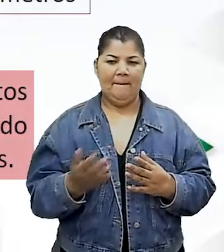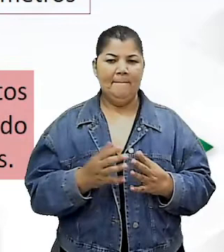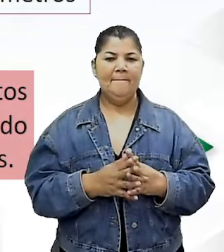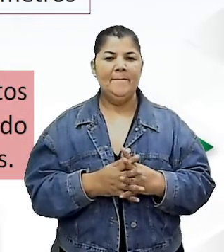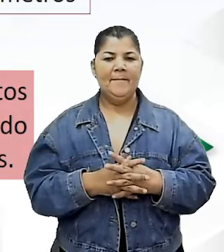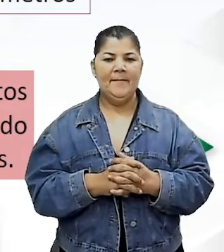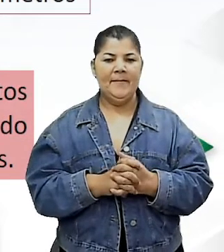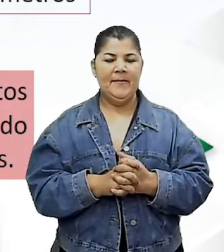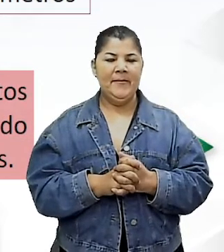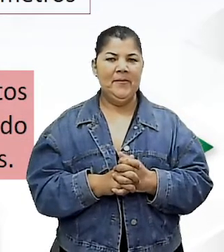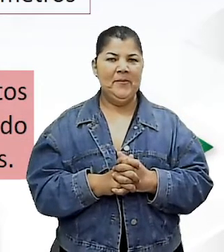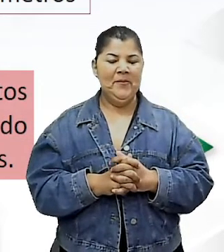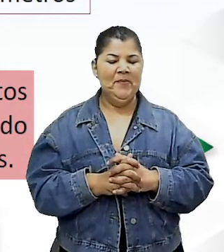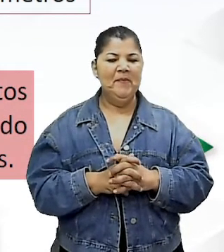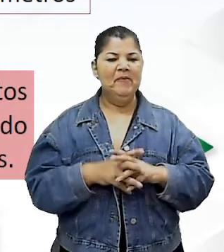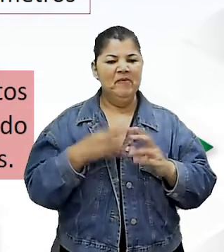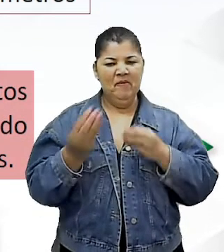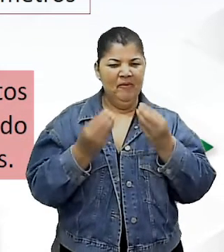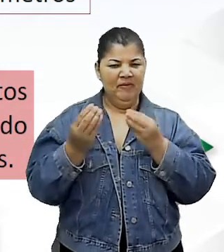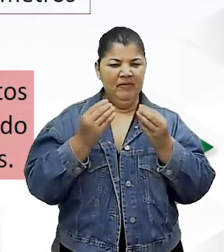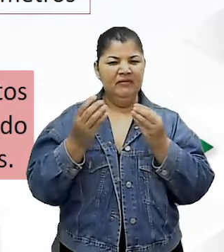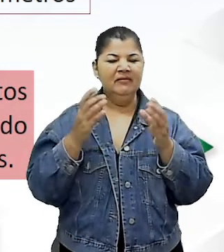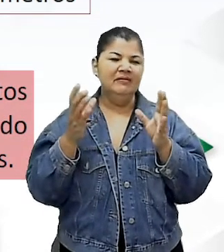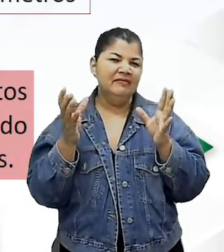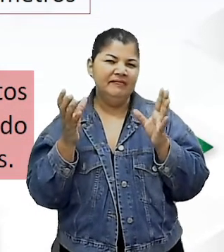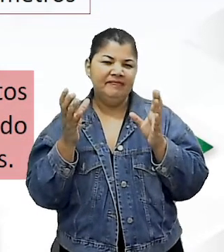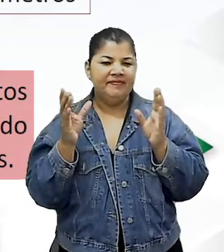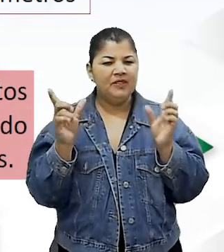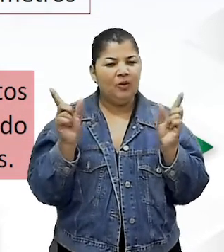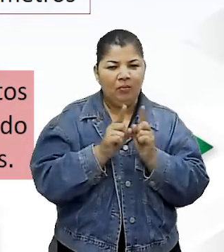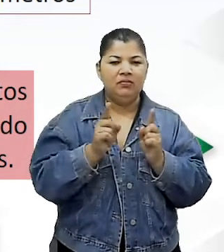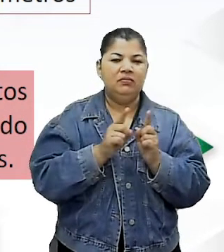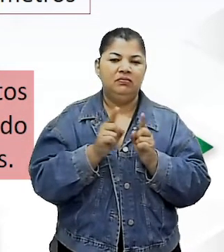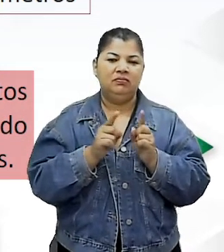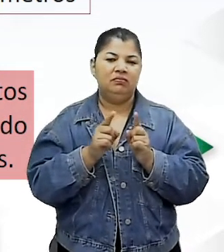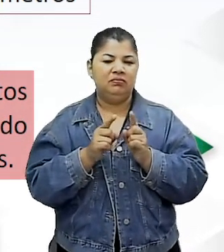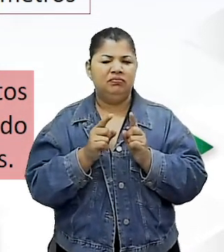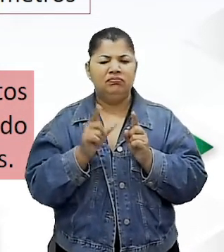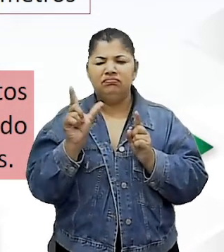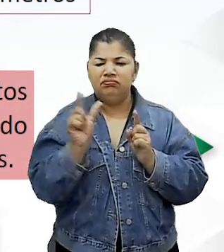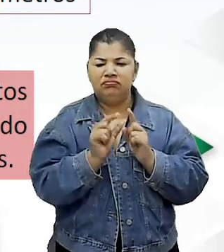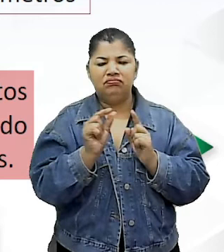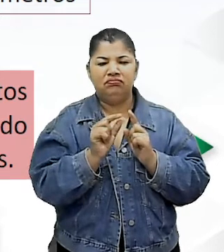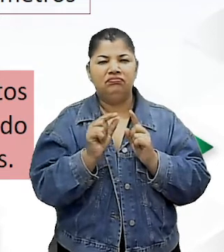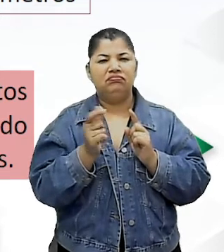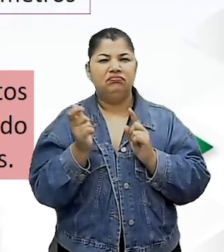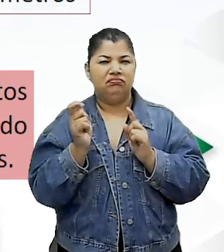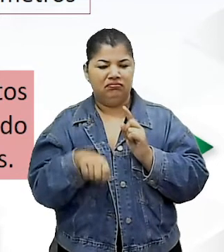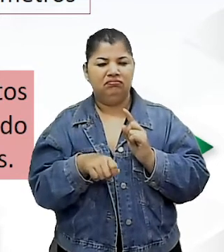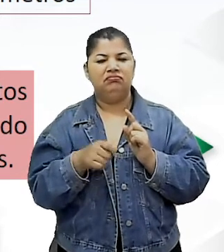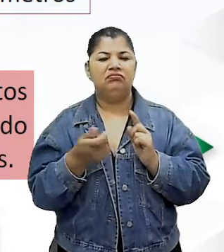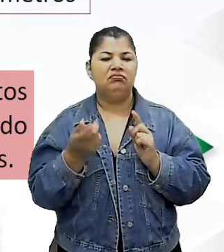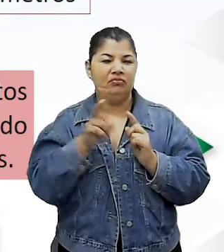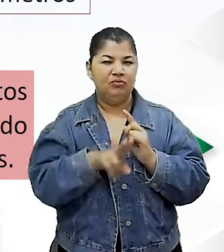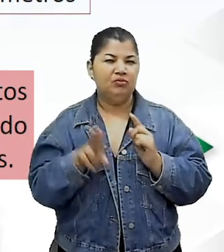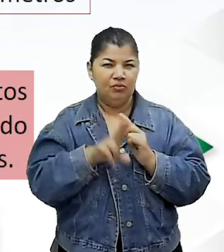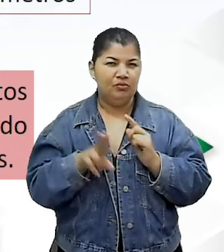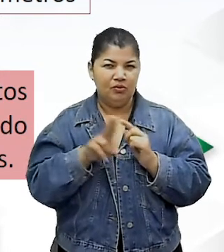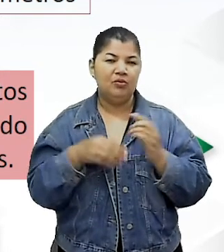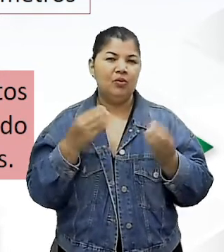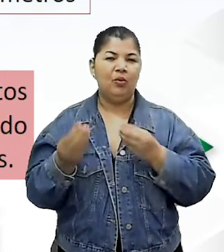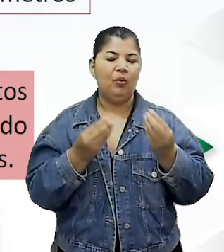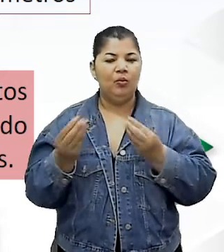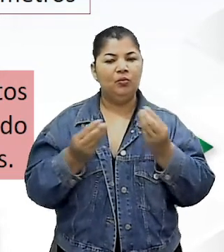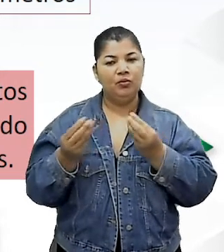medidas extremamente pequenas. Então, ela também serve, a notação científica serve para utilizar e expressar